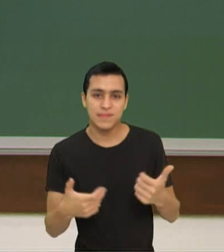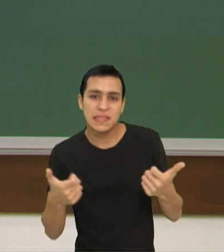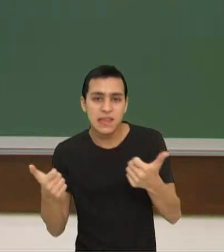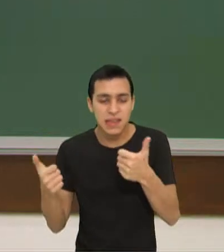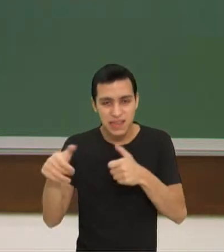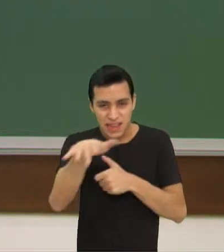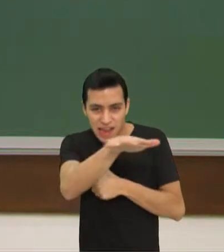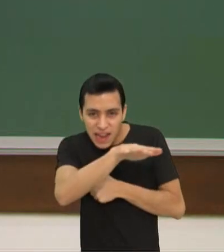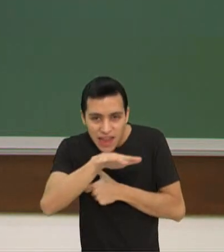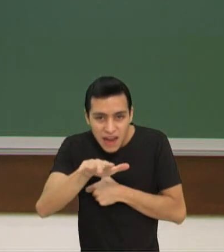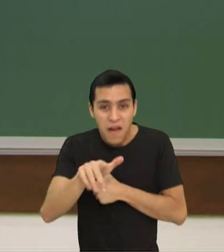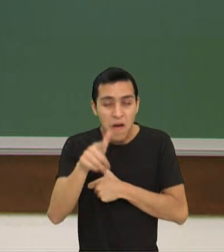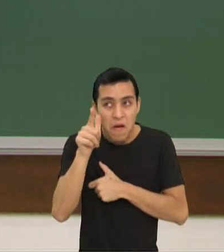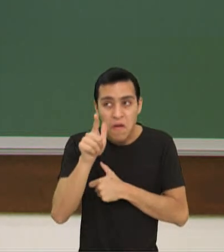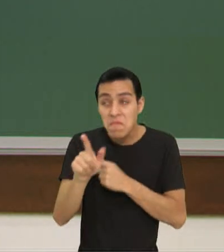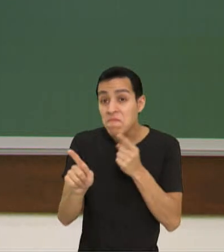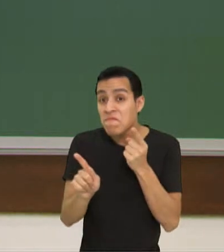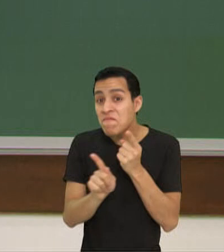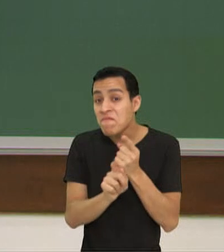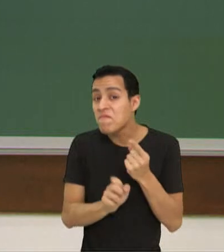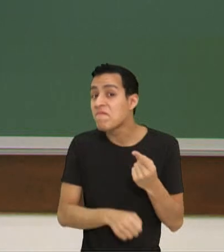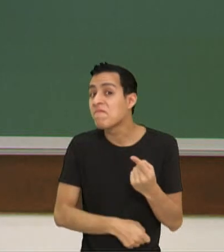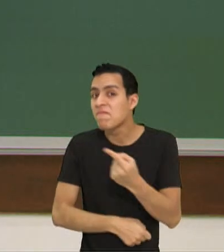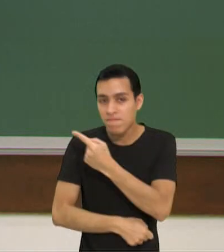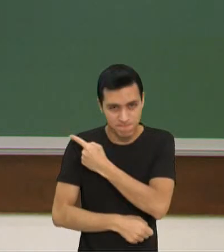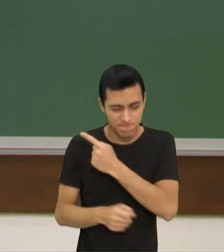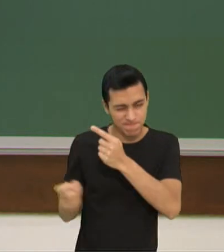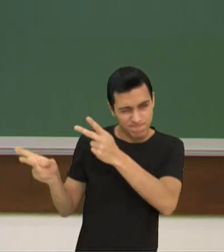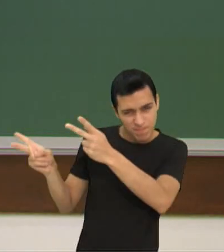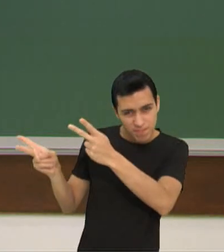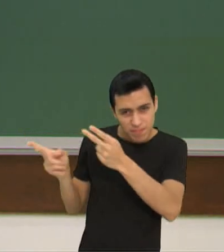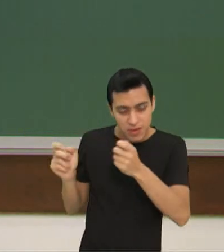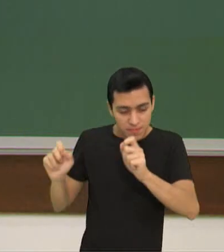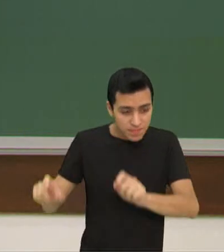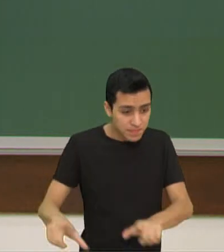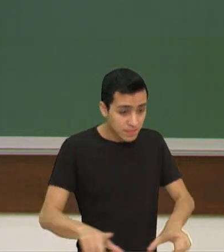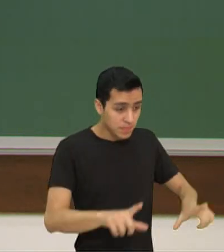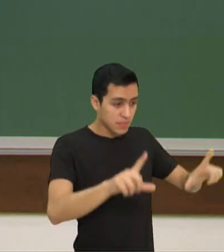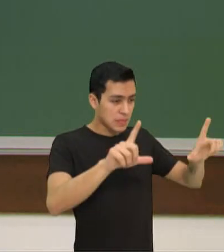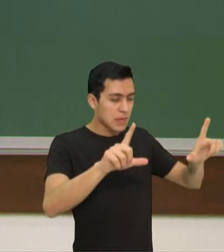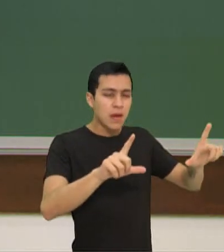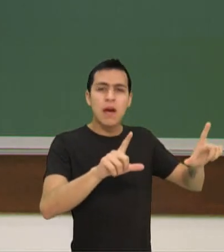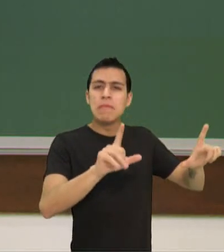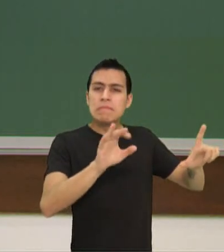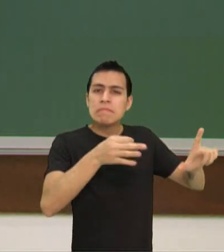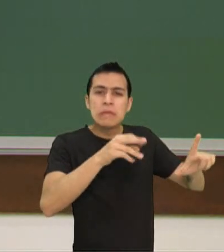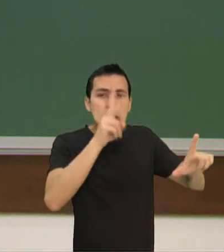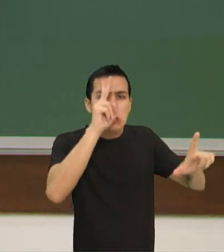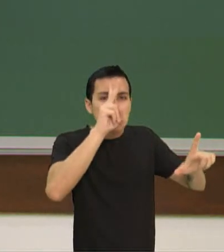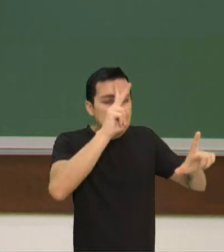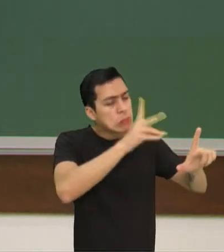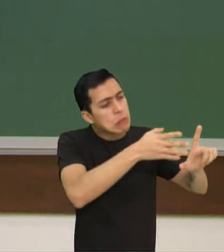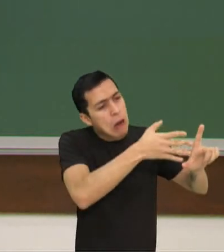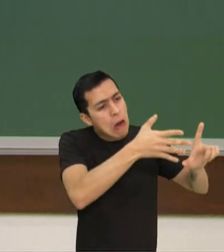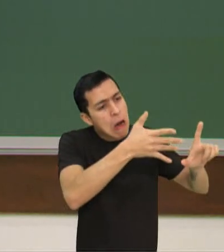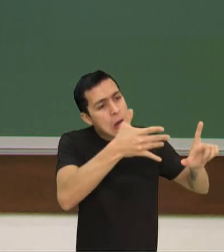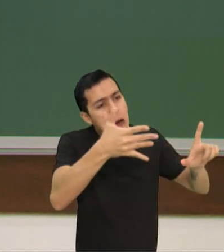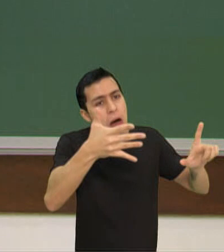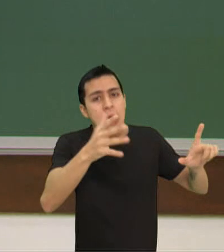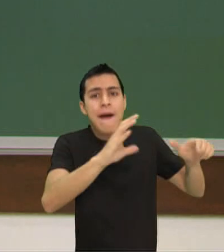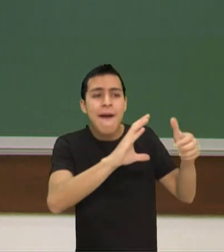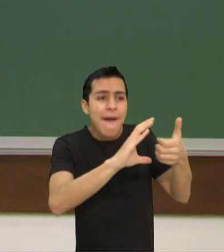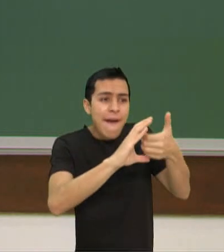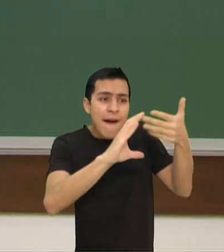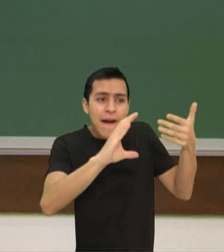E aí, galera, conseguiram identificar? Vocês perceberam que a história ela tem essa característica, a característica de eu poder contar